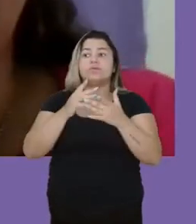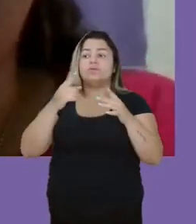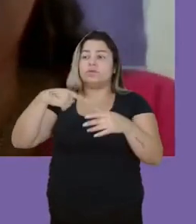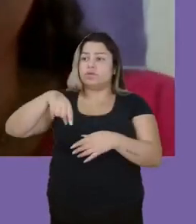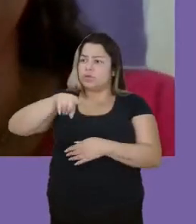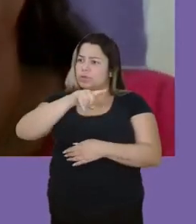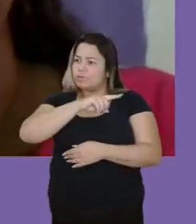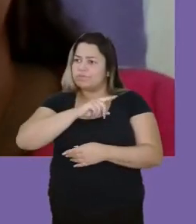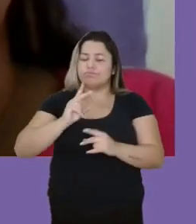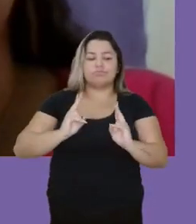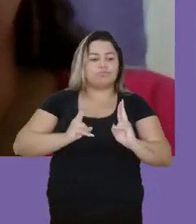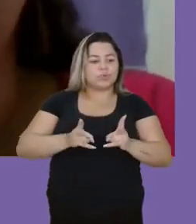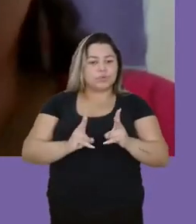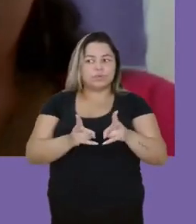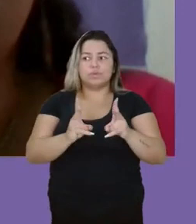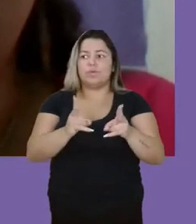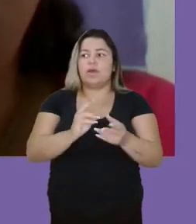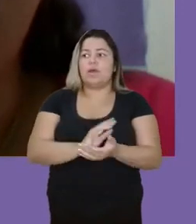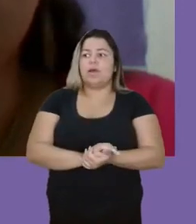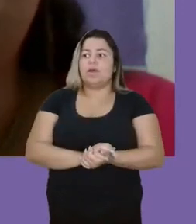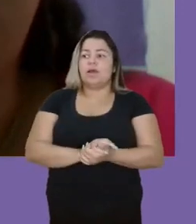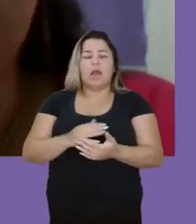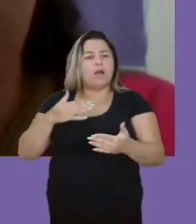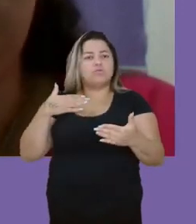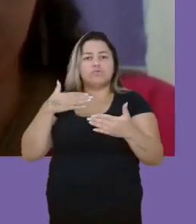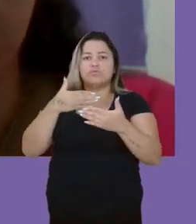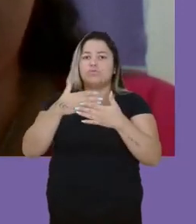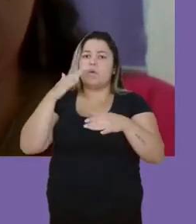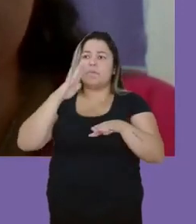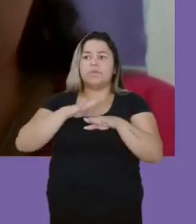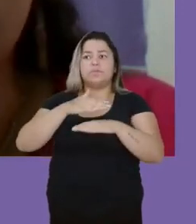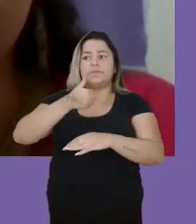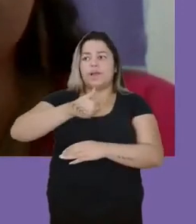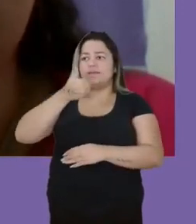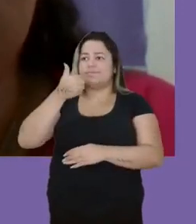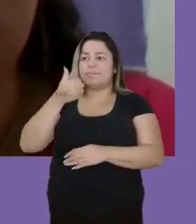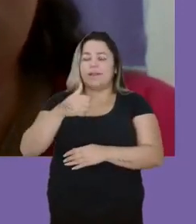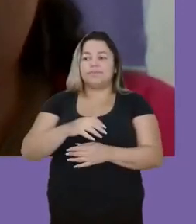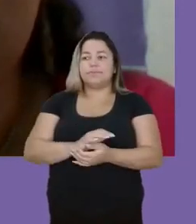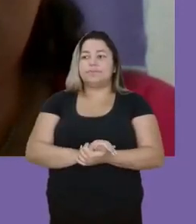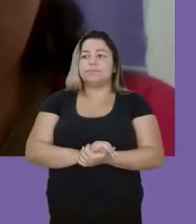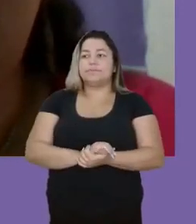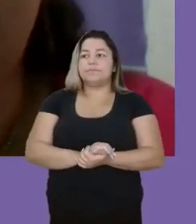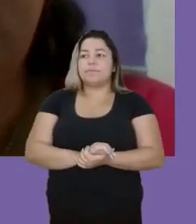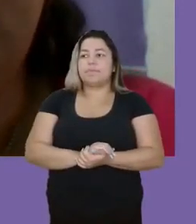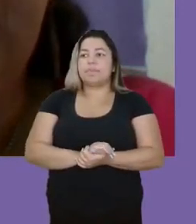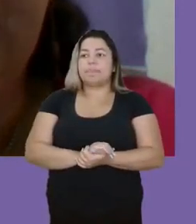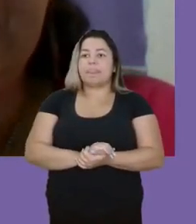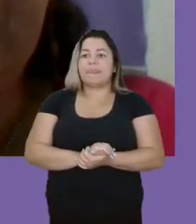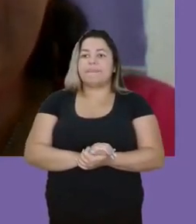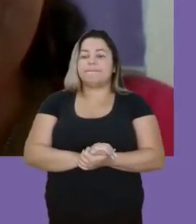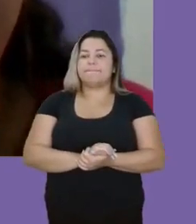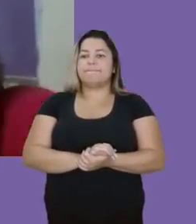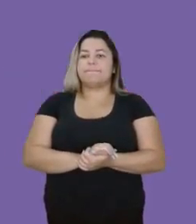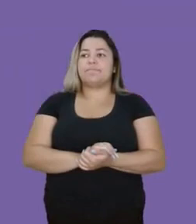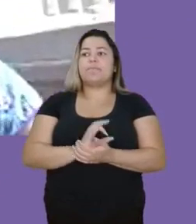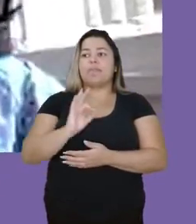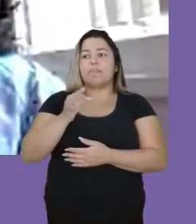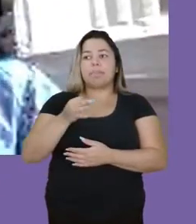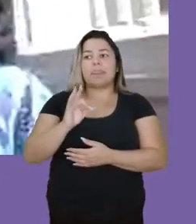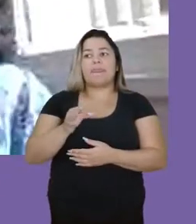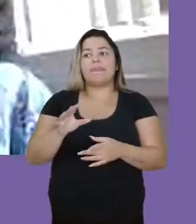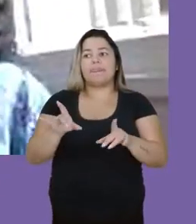que continuar, né, avançando mais e mais nessa construção dessa transversalidade. Certo?